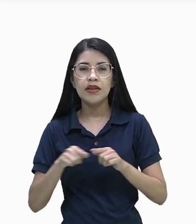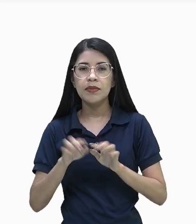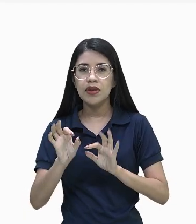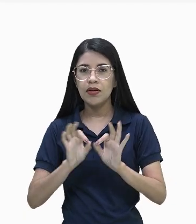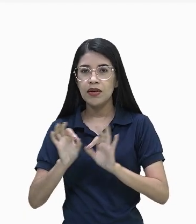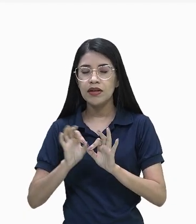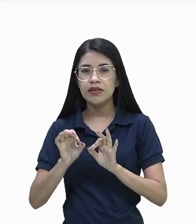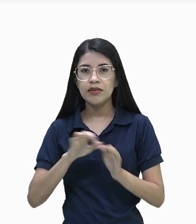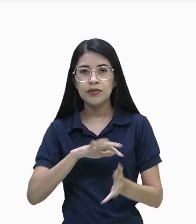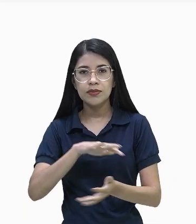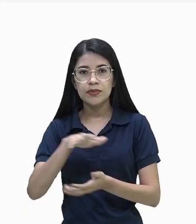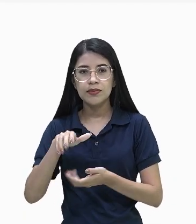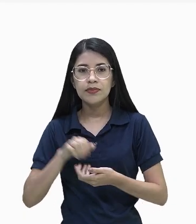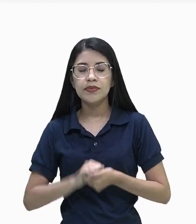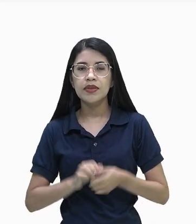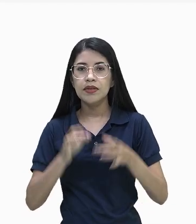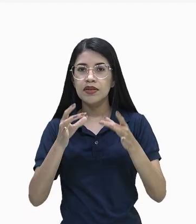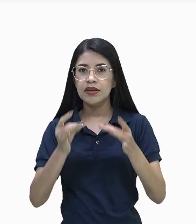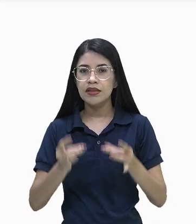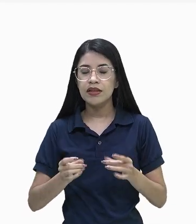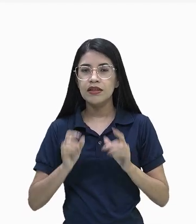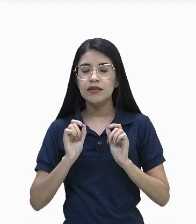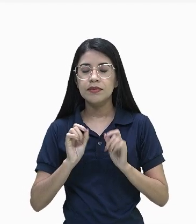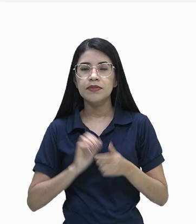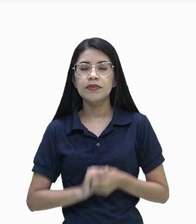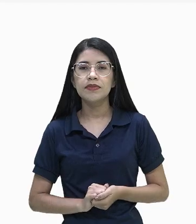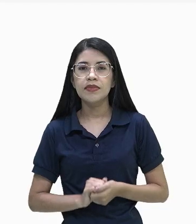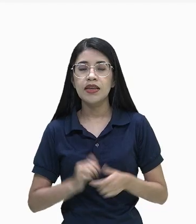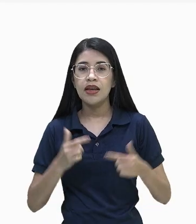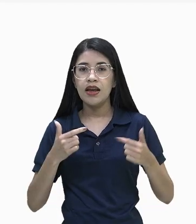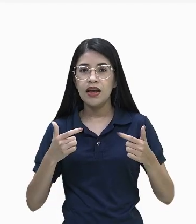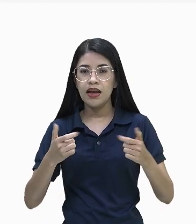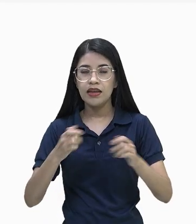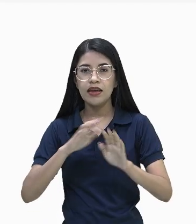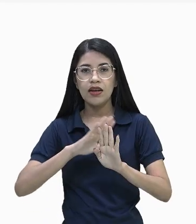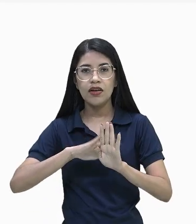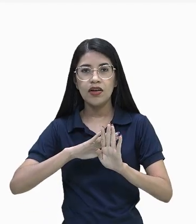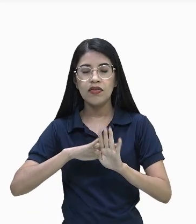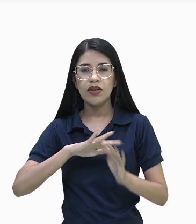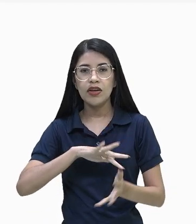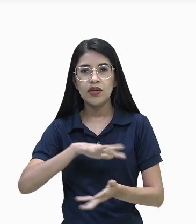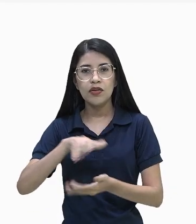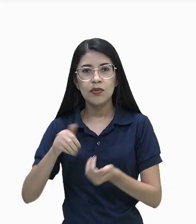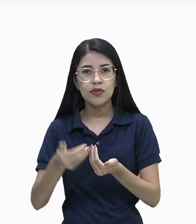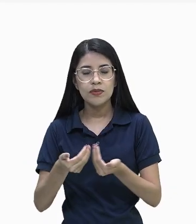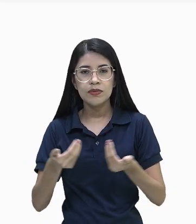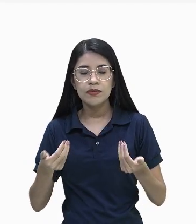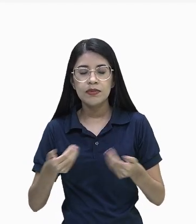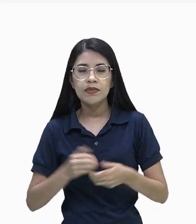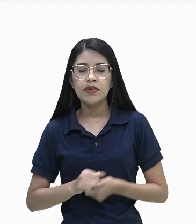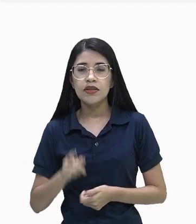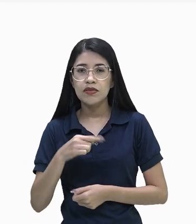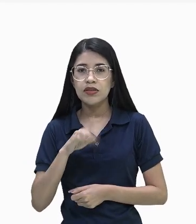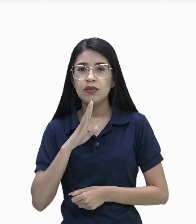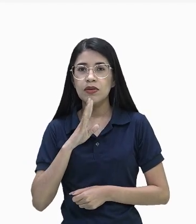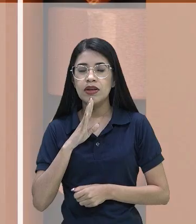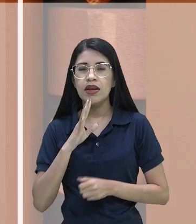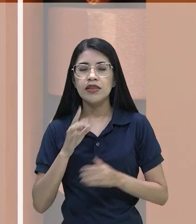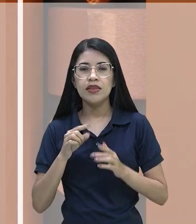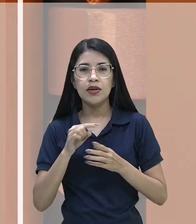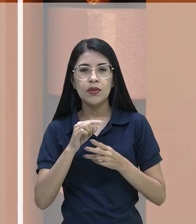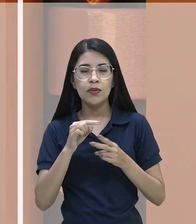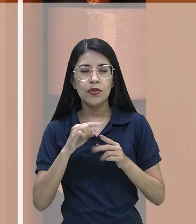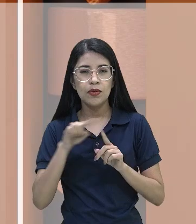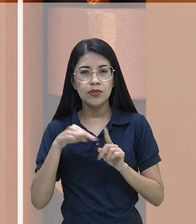espaço. Detalhamento desse objeto de conhecimento, a Guerra Fria e o mundo bipolar. Agora que vocês já conhecem o objeto